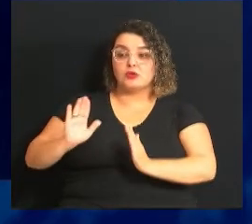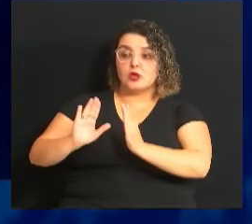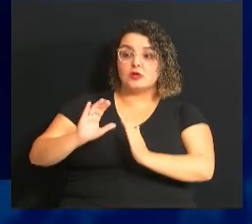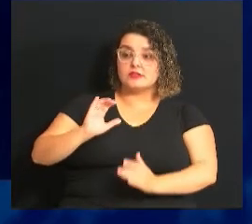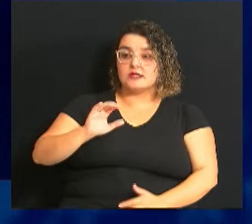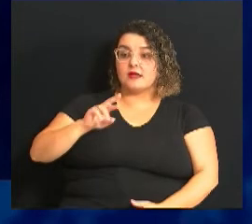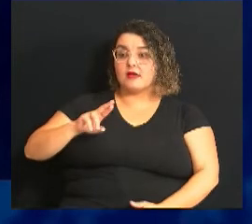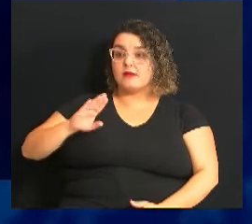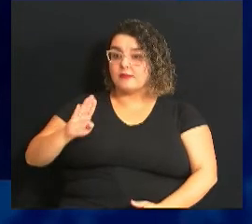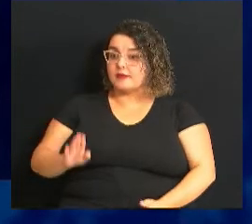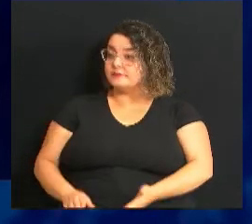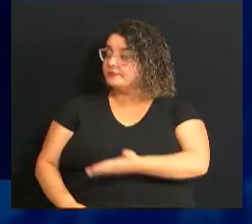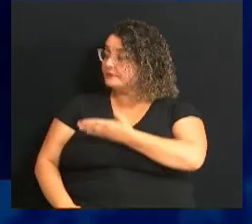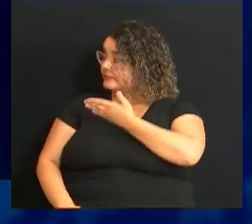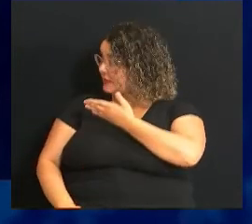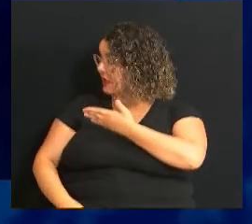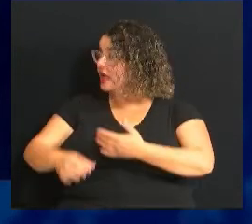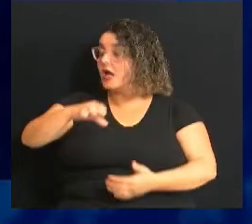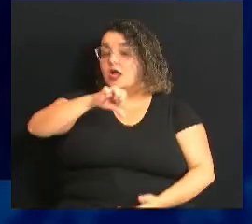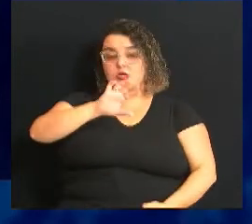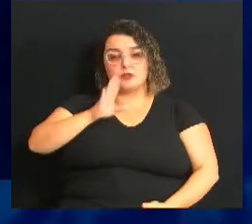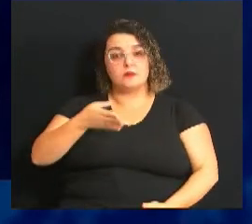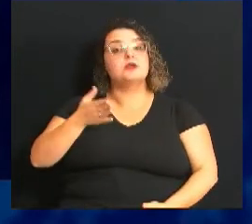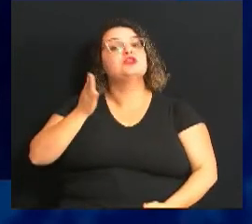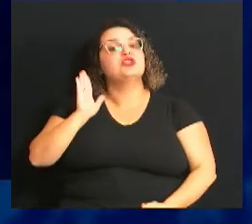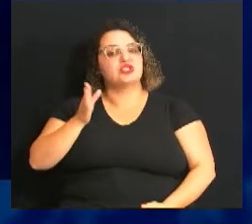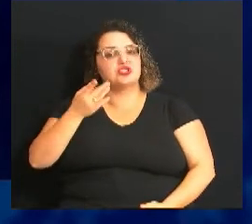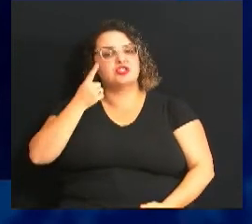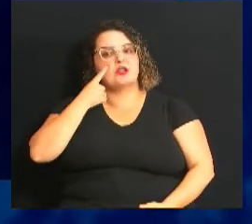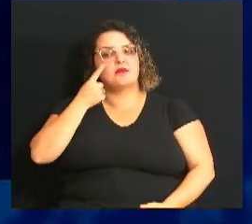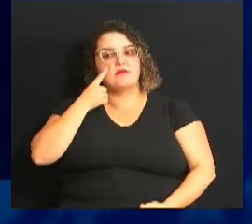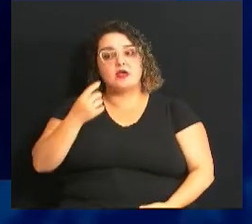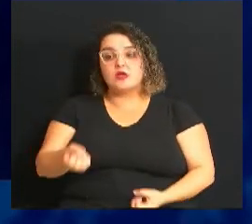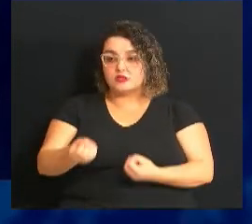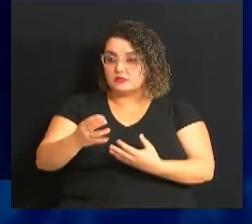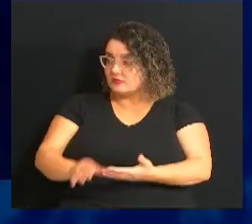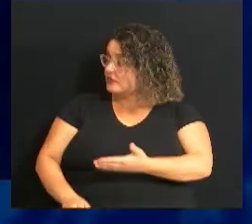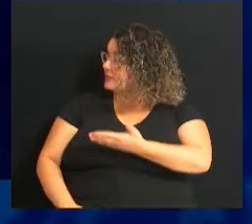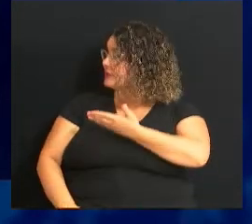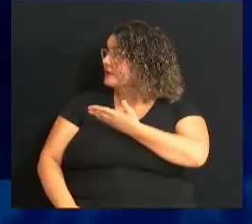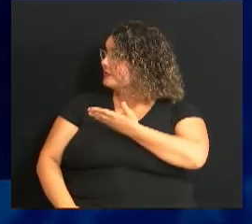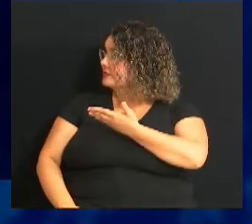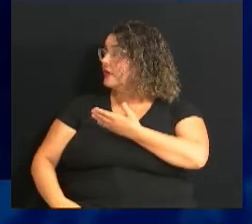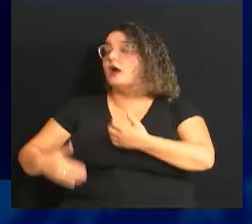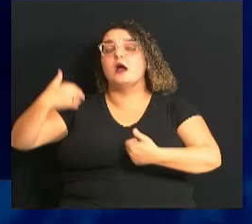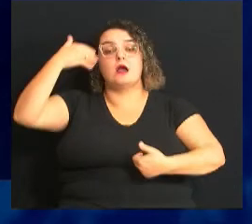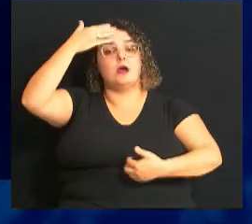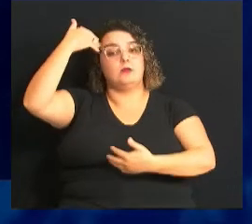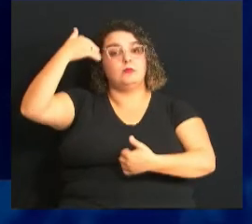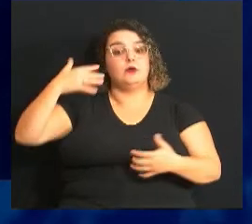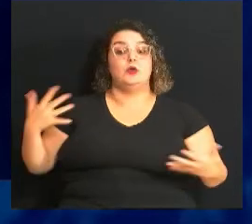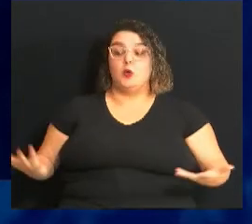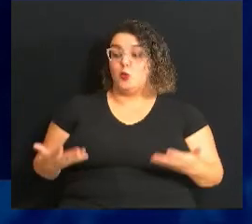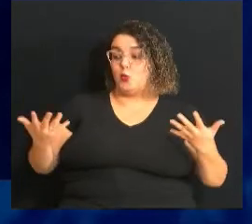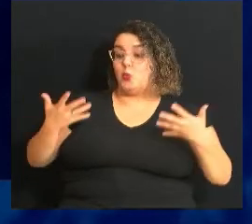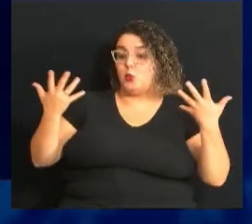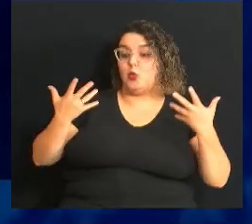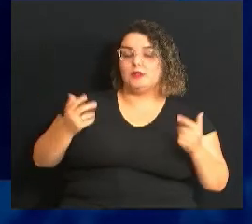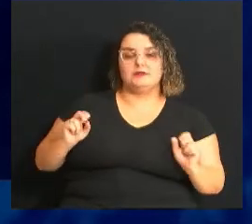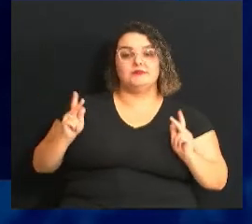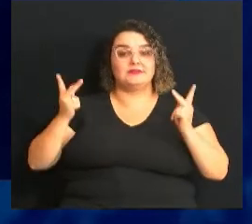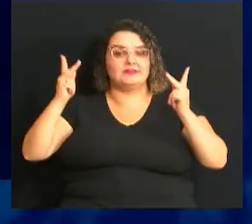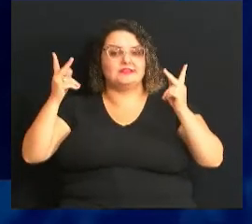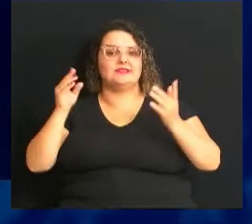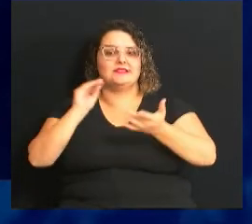às 9h30 da noite. Você já confere aí todas as informações. A Macaca, que vem empolgada, venceu na